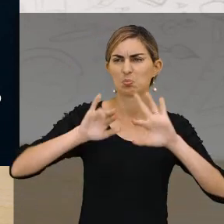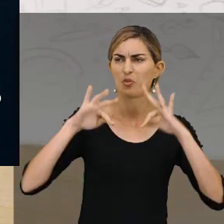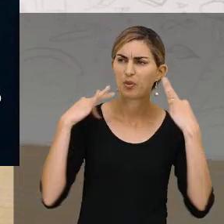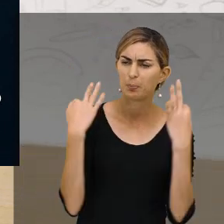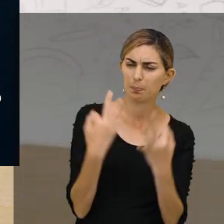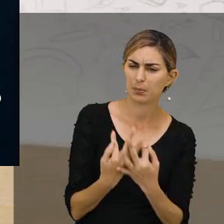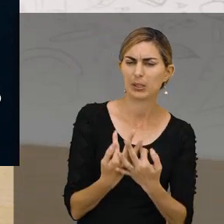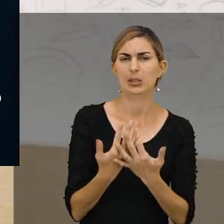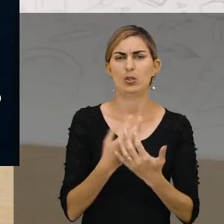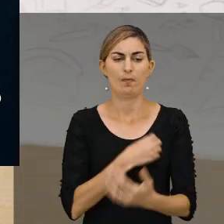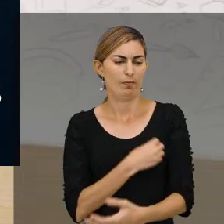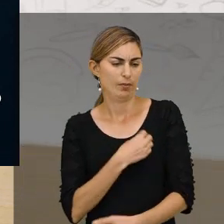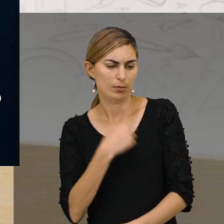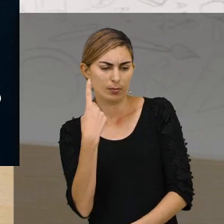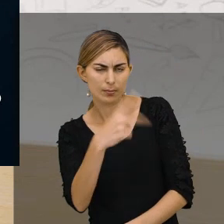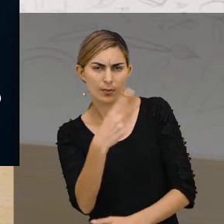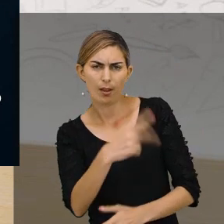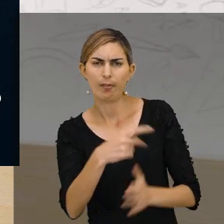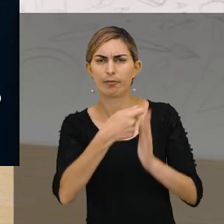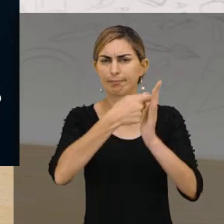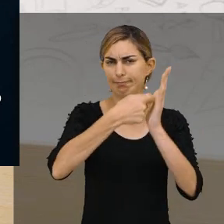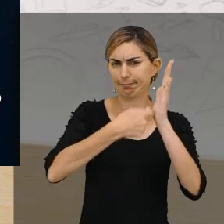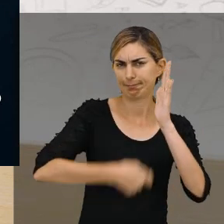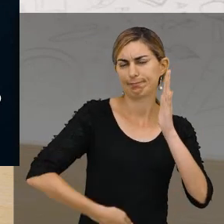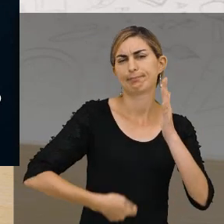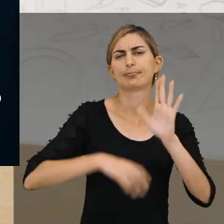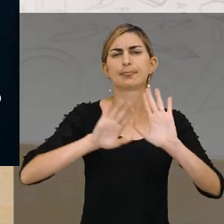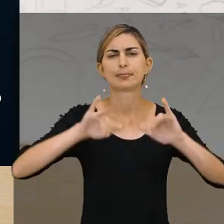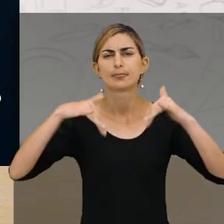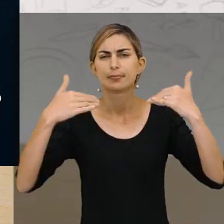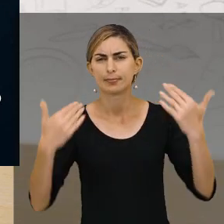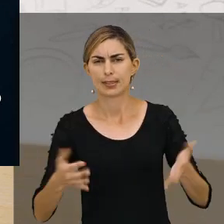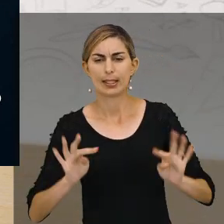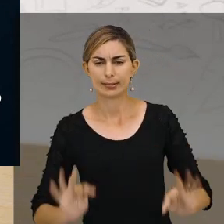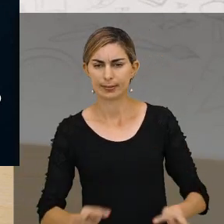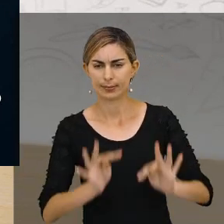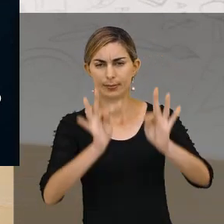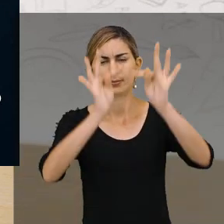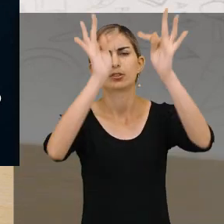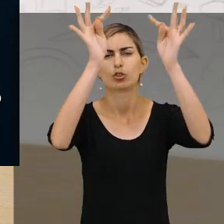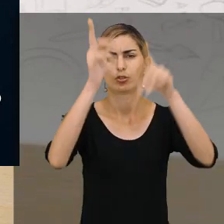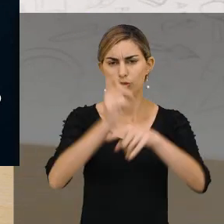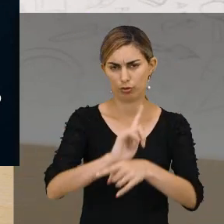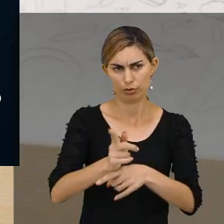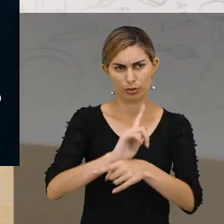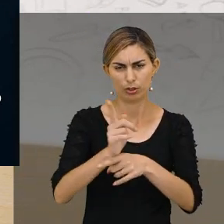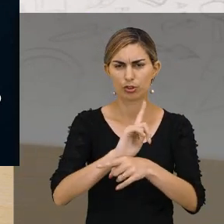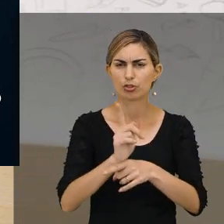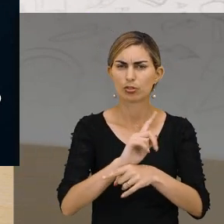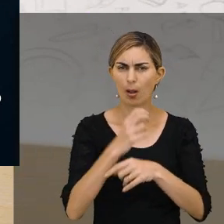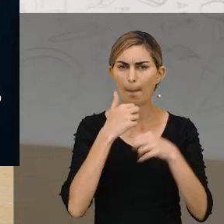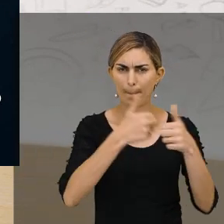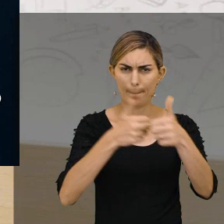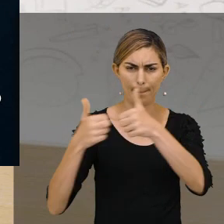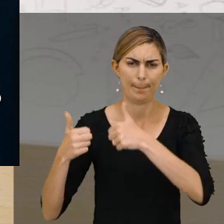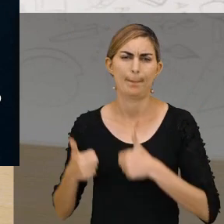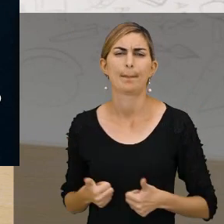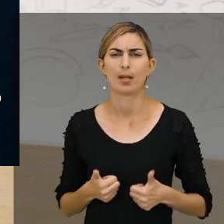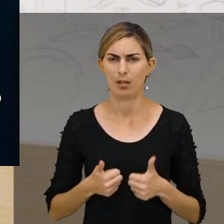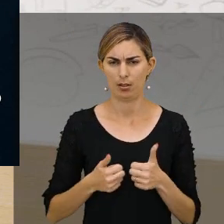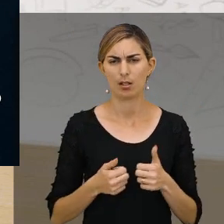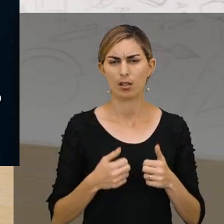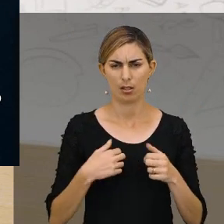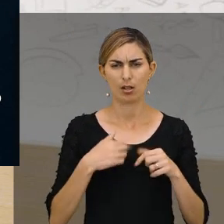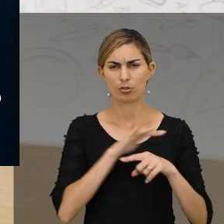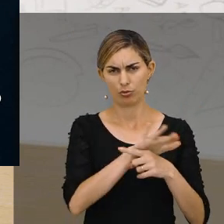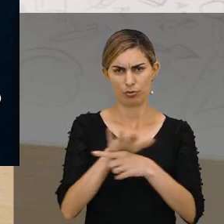questões familiares da vida deles. Então, a tecnologia na gestão, se ela for bem utilizada,